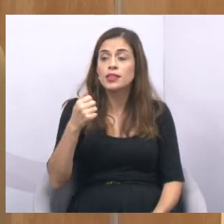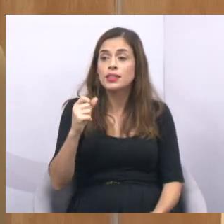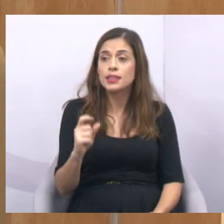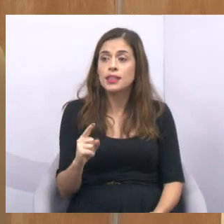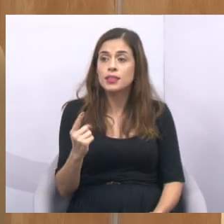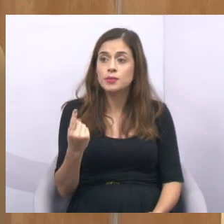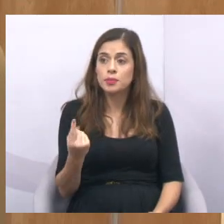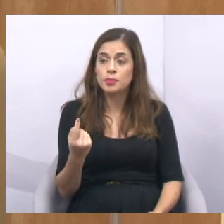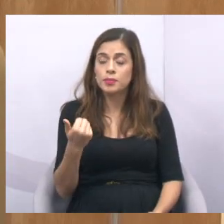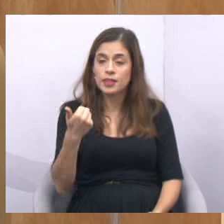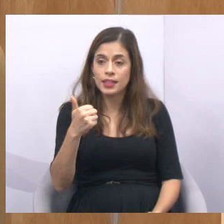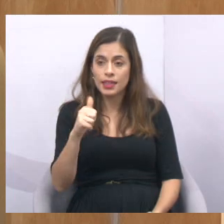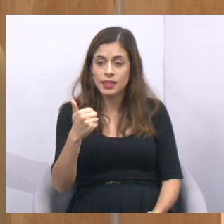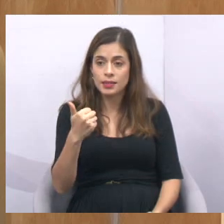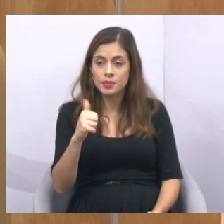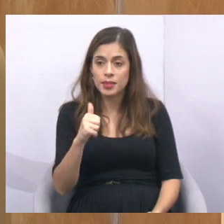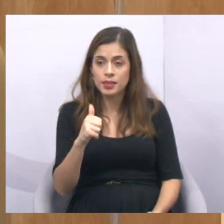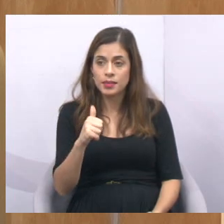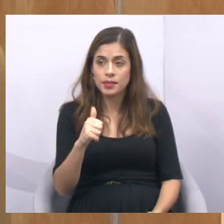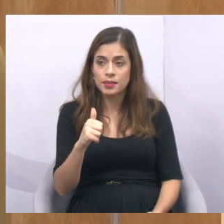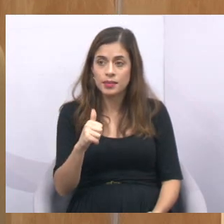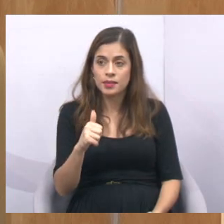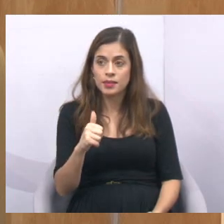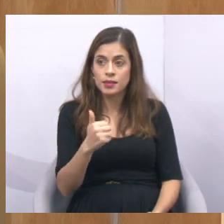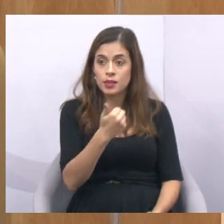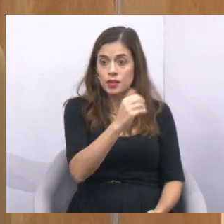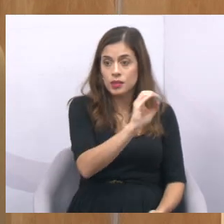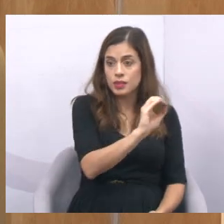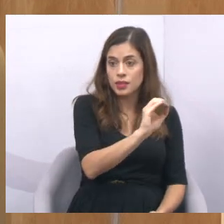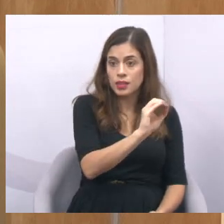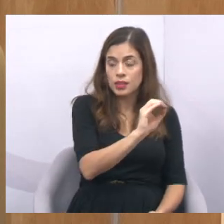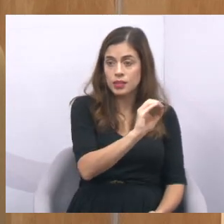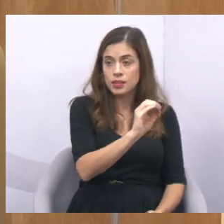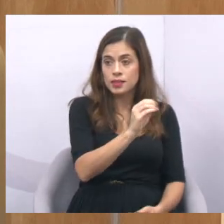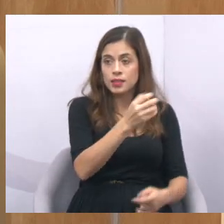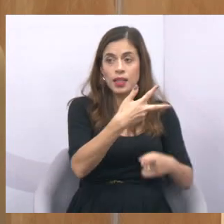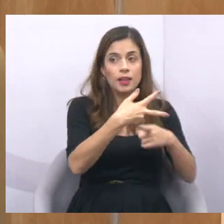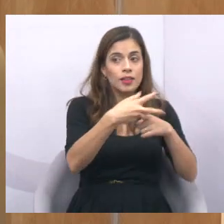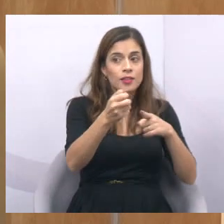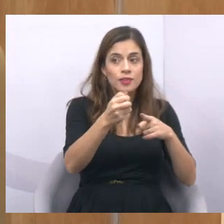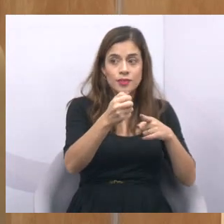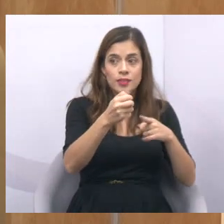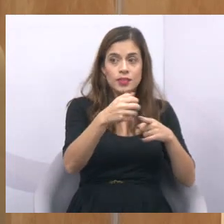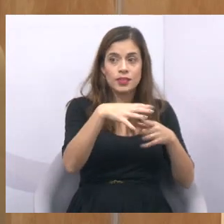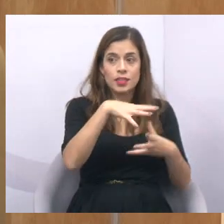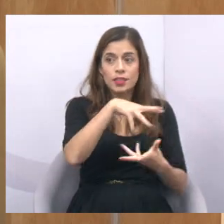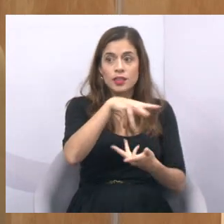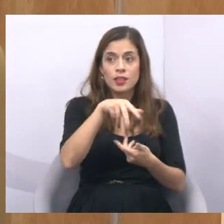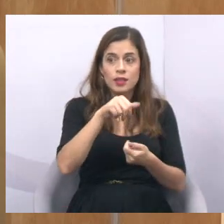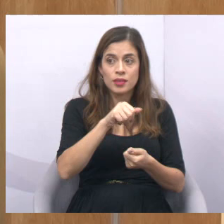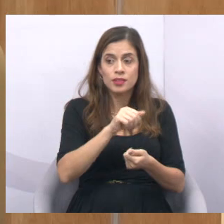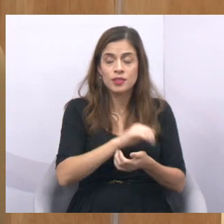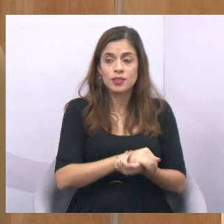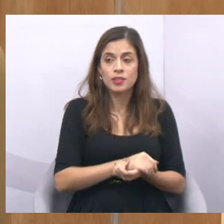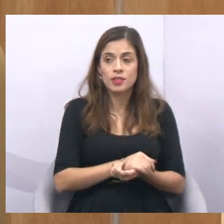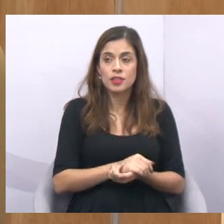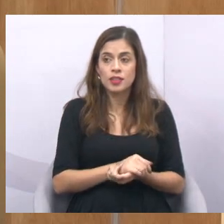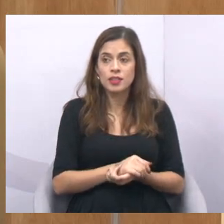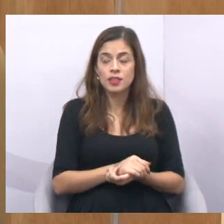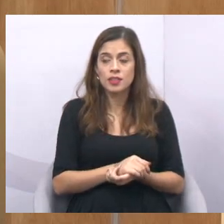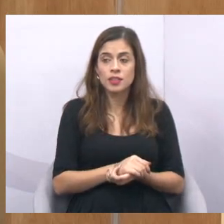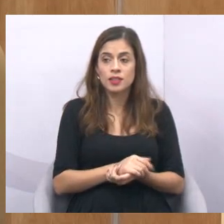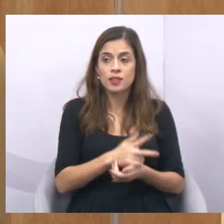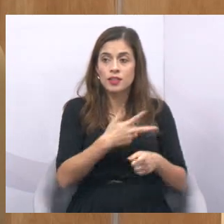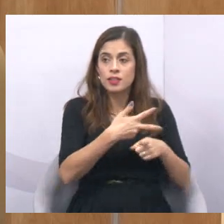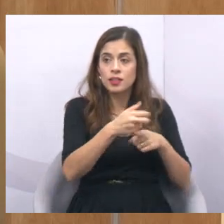12º, esses 10 eram uns bicampeões mundiais, os outros recém-campeões mundiais de